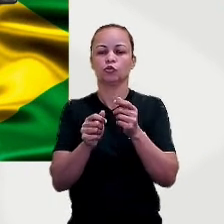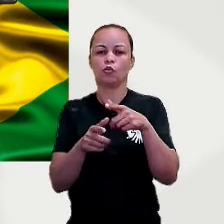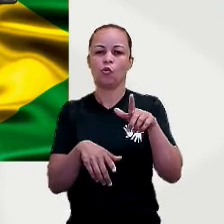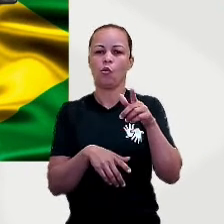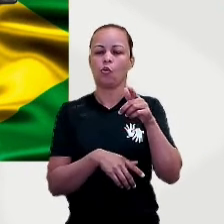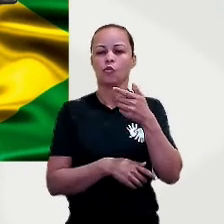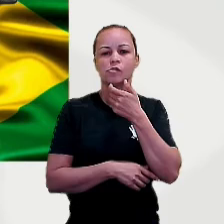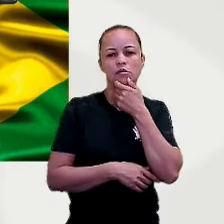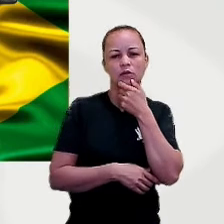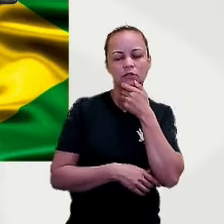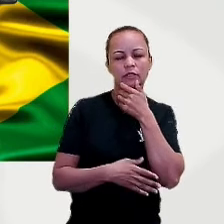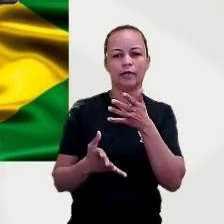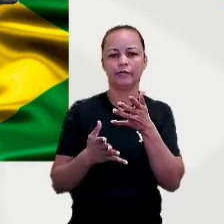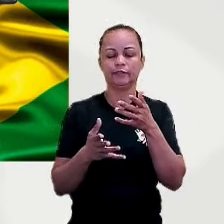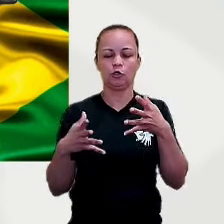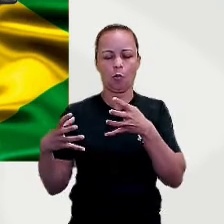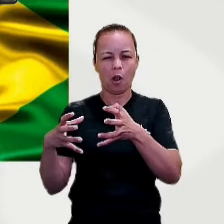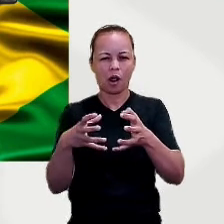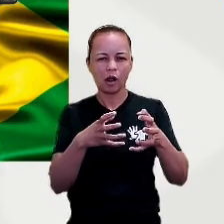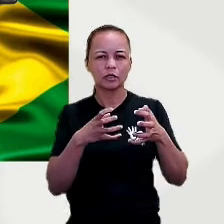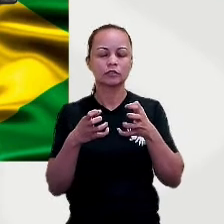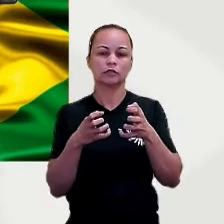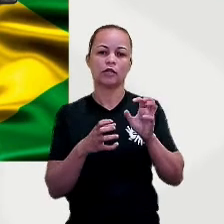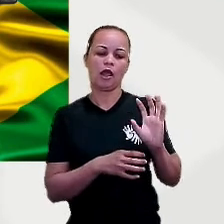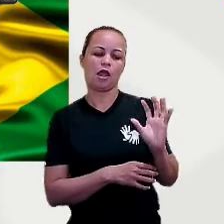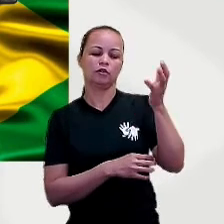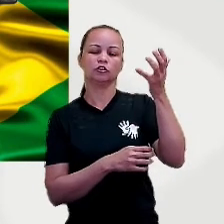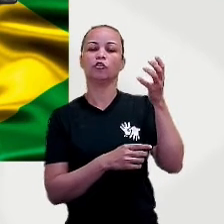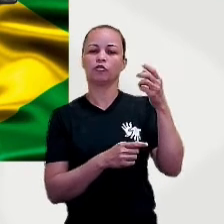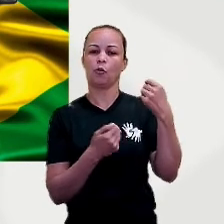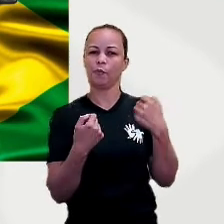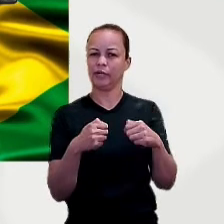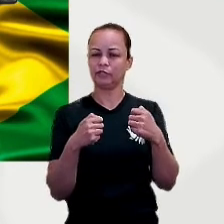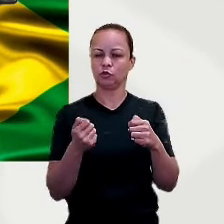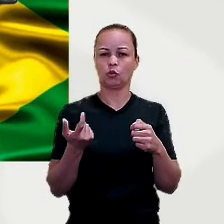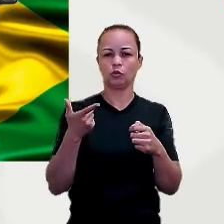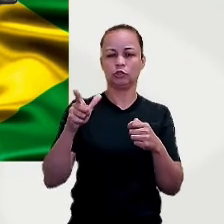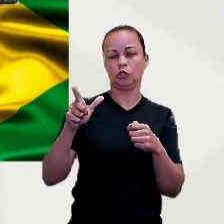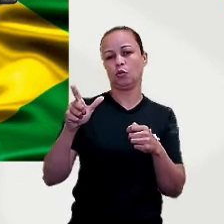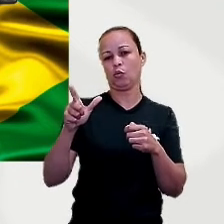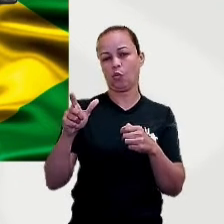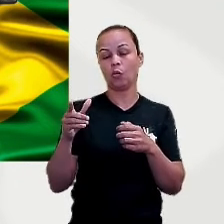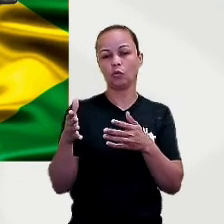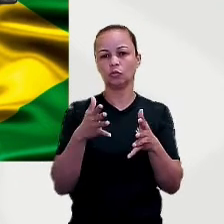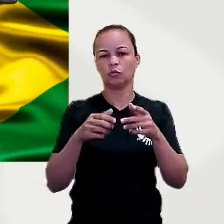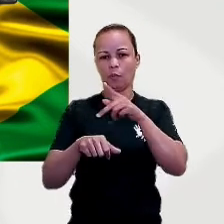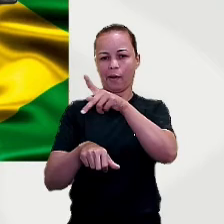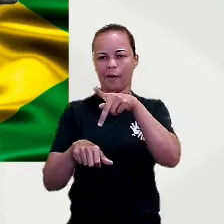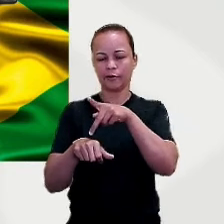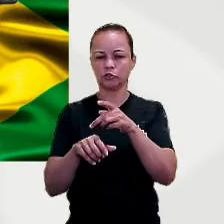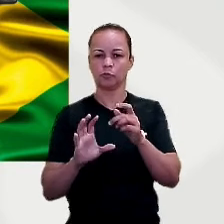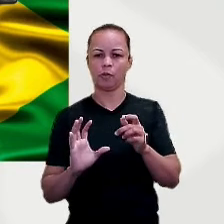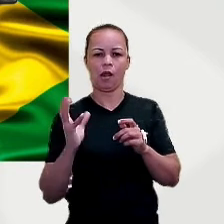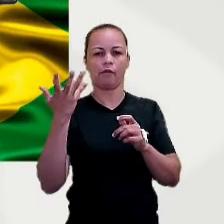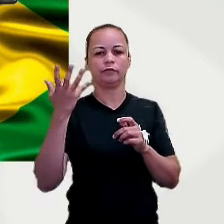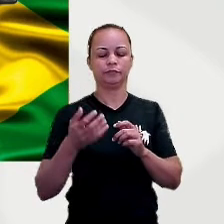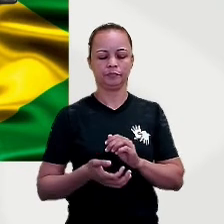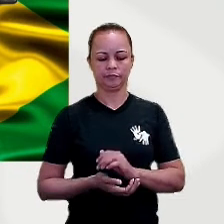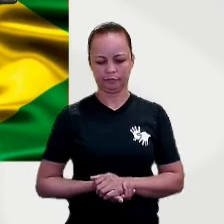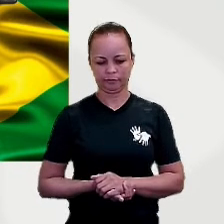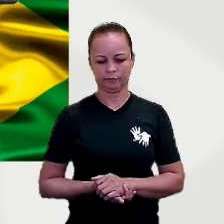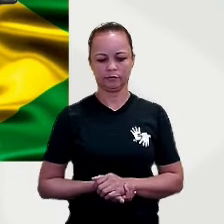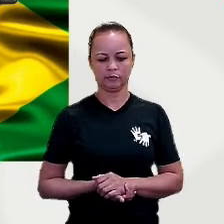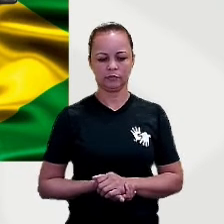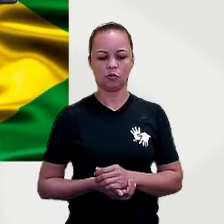ingleses. Então, para esses conflitos ser resolvidos, precisou de um terceiro para ajudar a resolver. Com a independência,